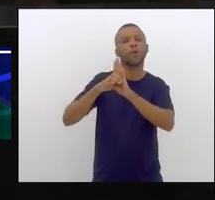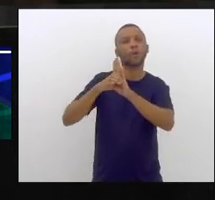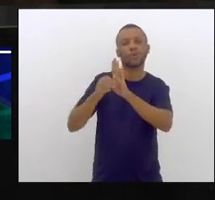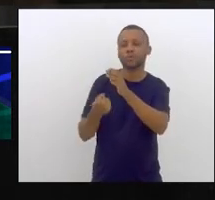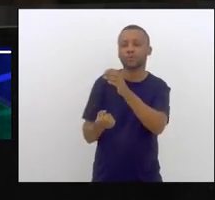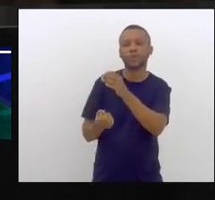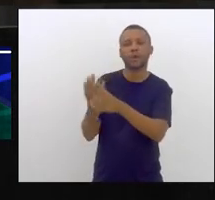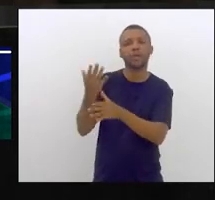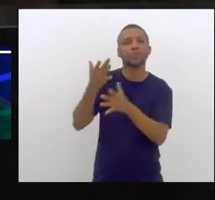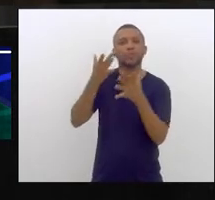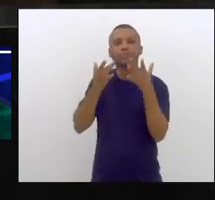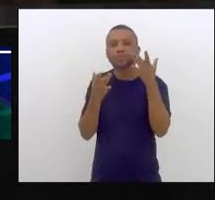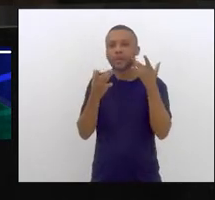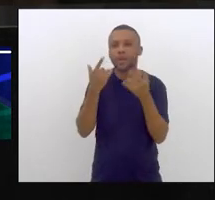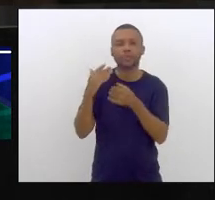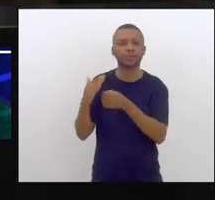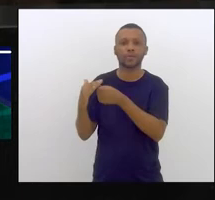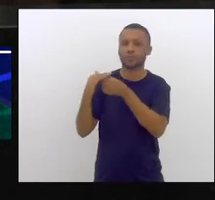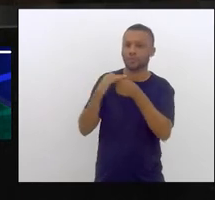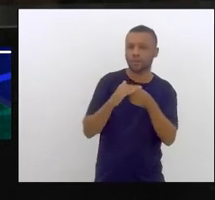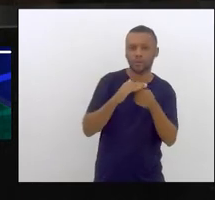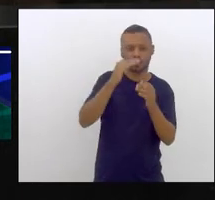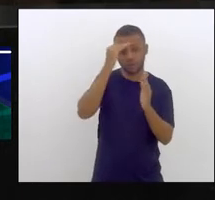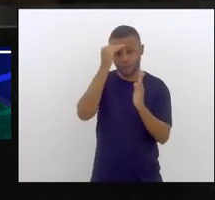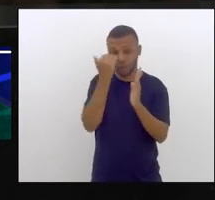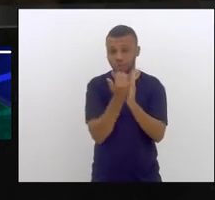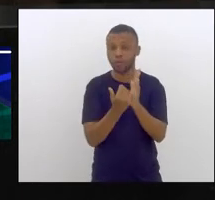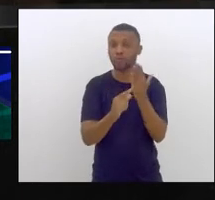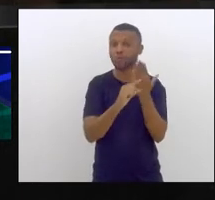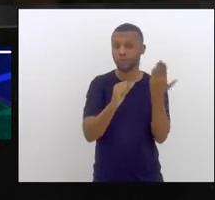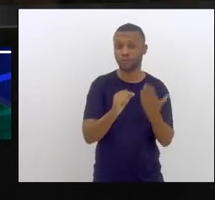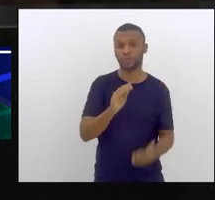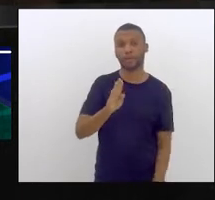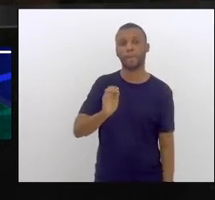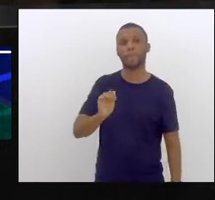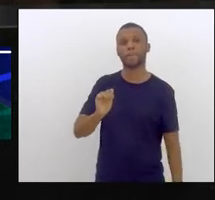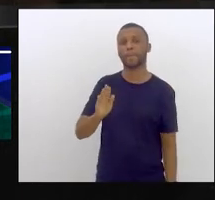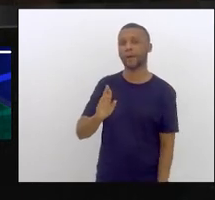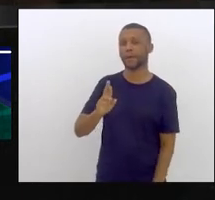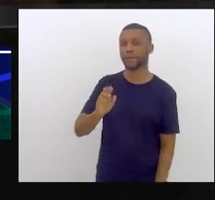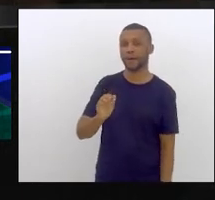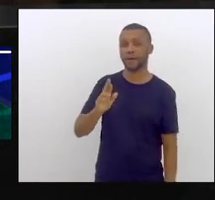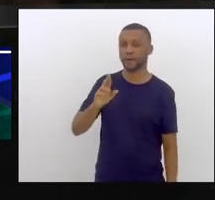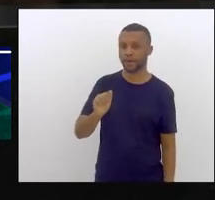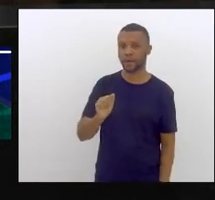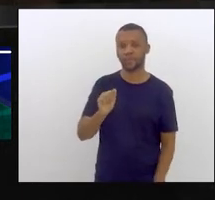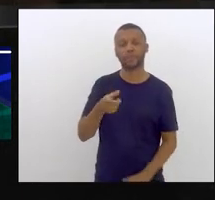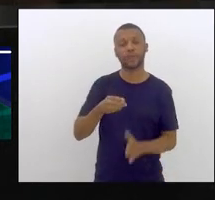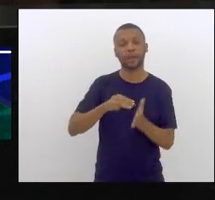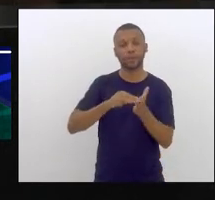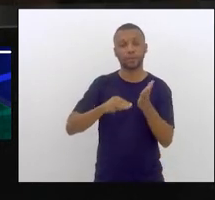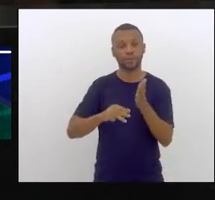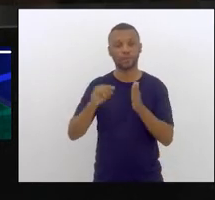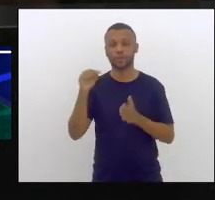das Oprimidas. De acordo com Bárbara, a metodologia do Teatro das Oprimidas é resultado da necessidade